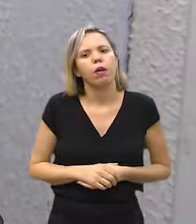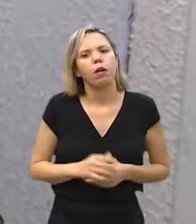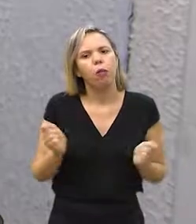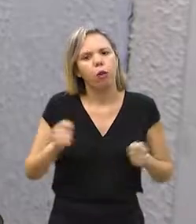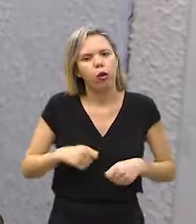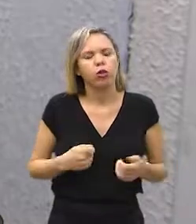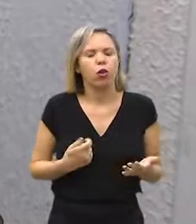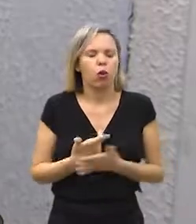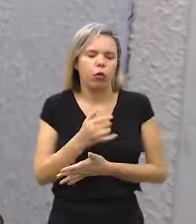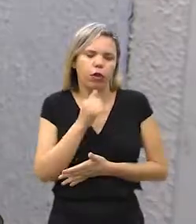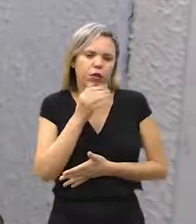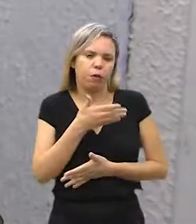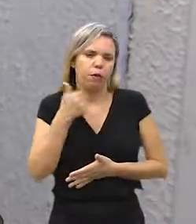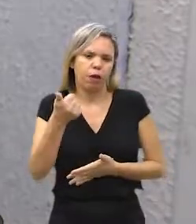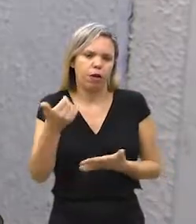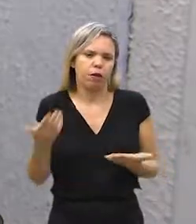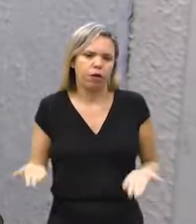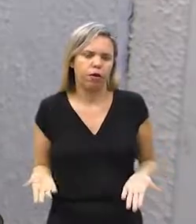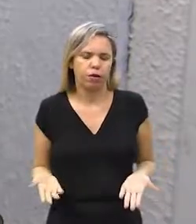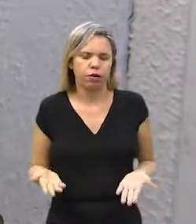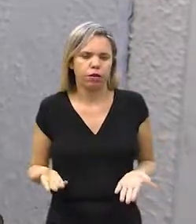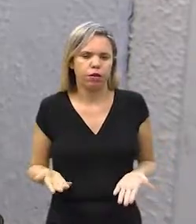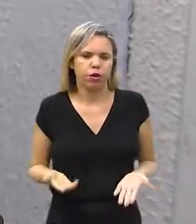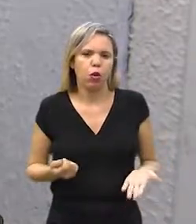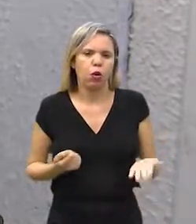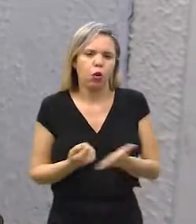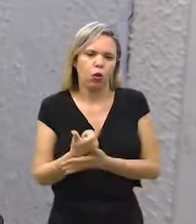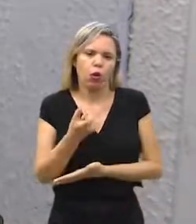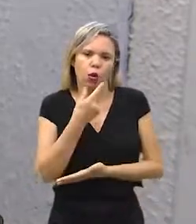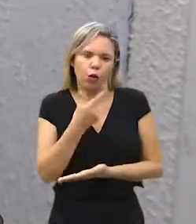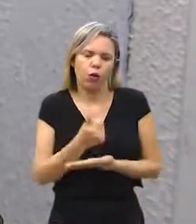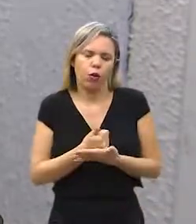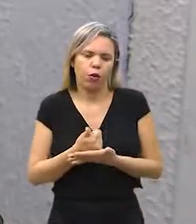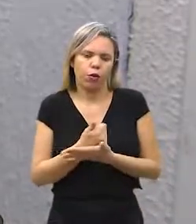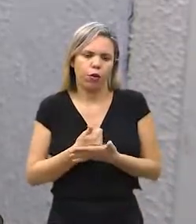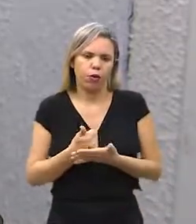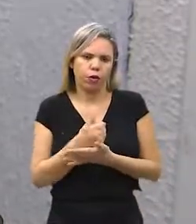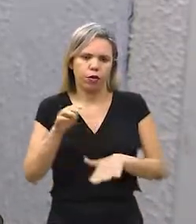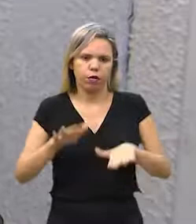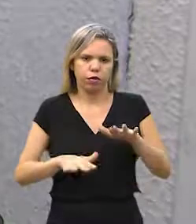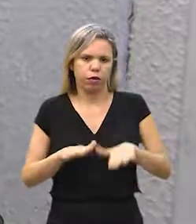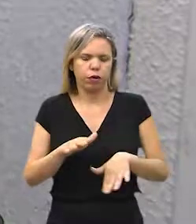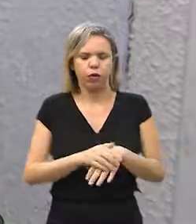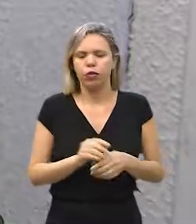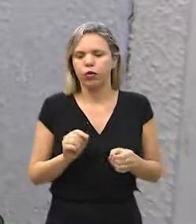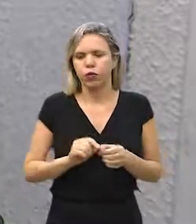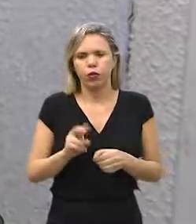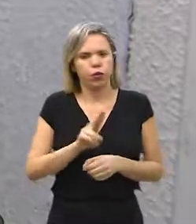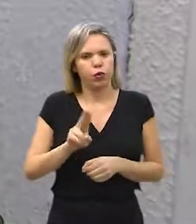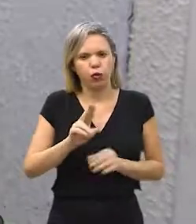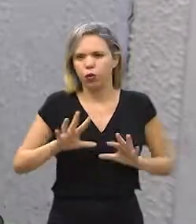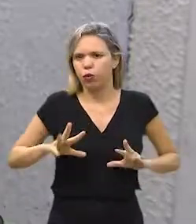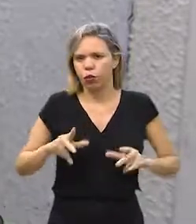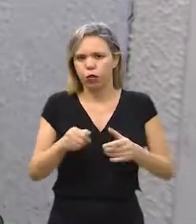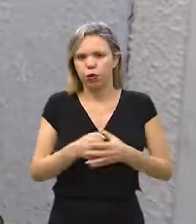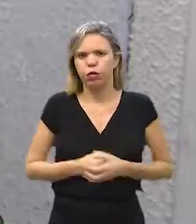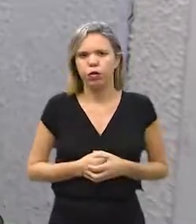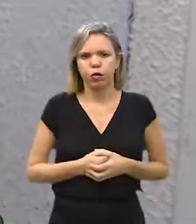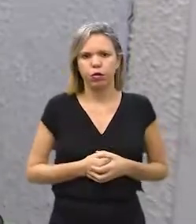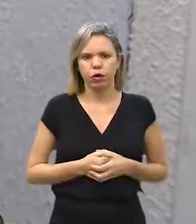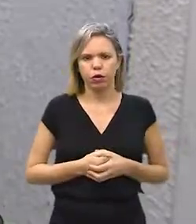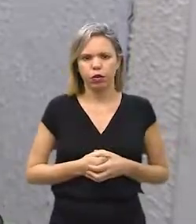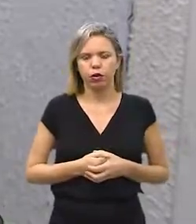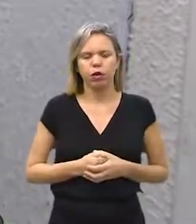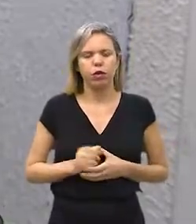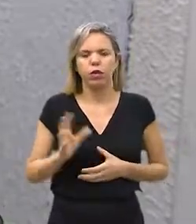poder aquisitivo melhor compra um remédios e às vezes não fazem uso de todos